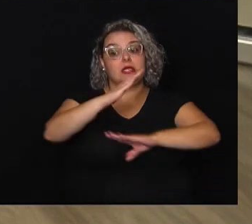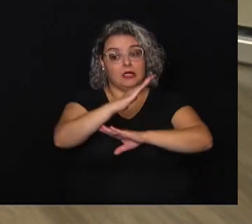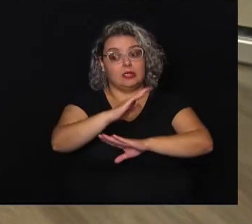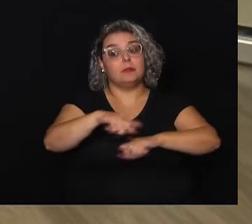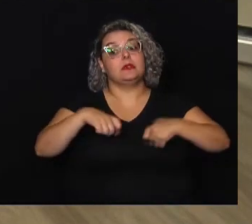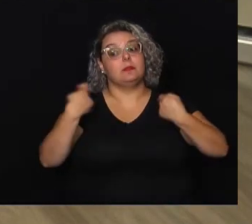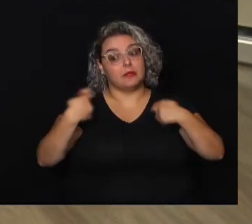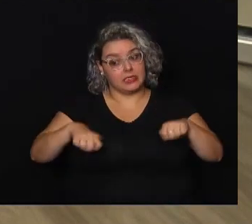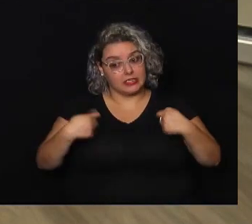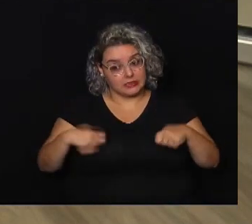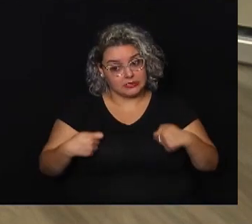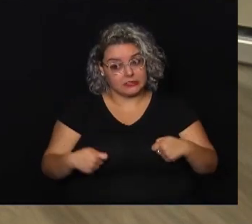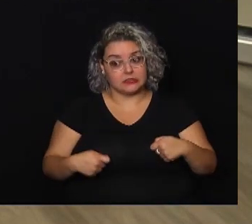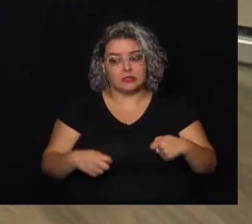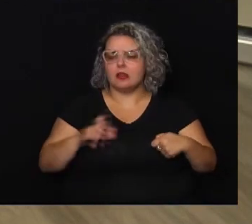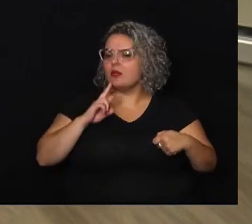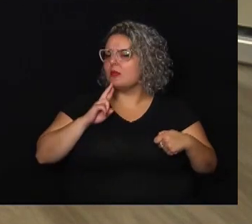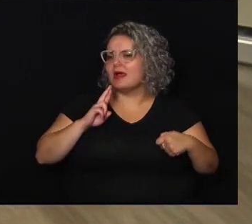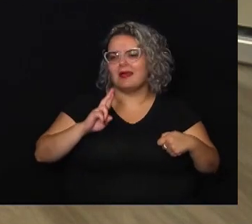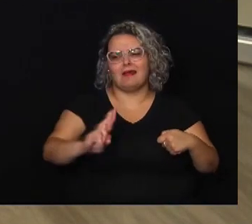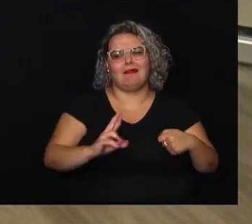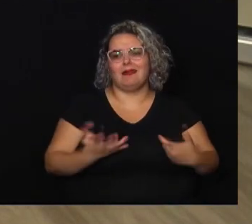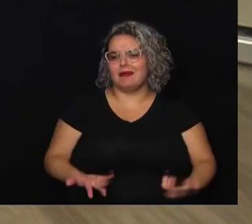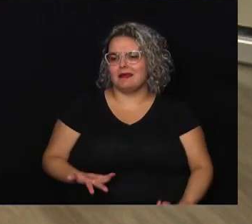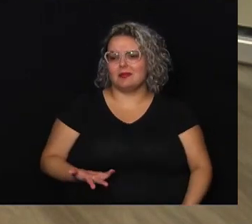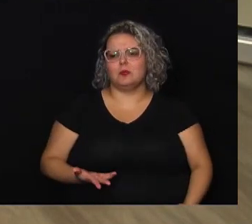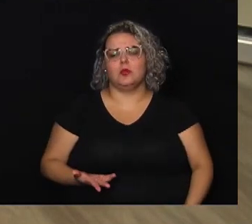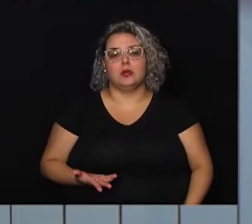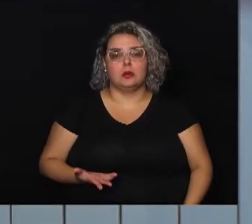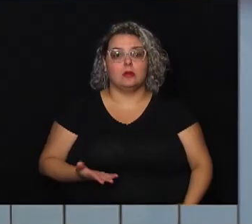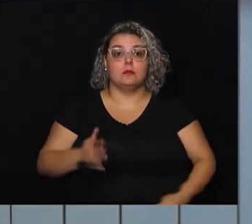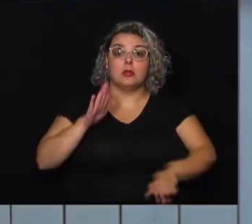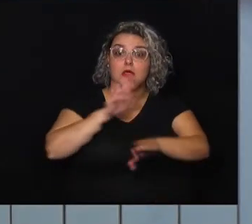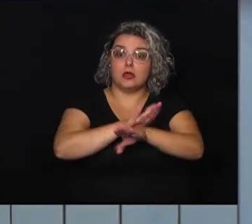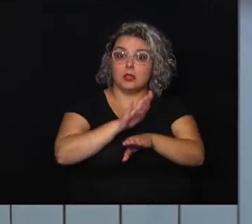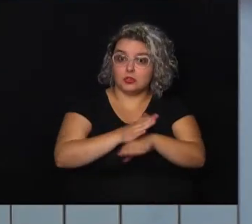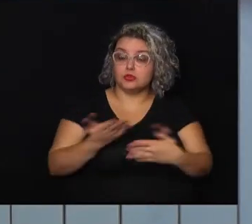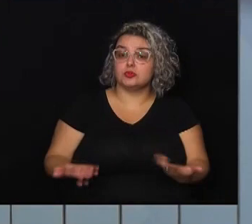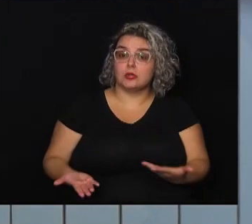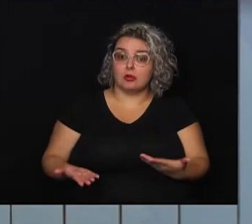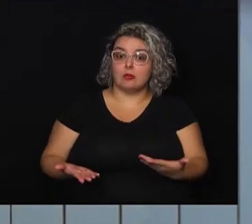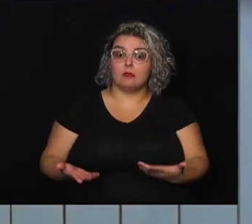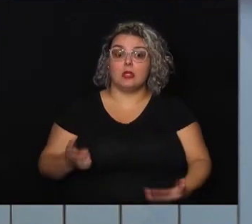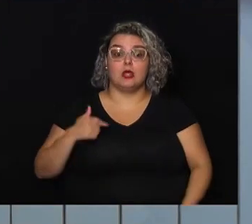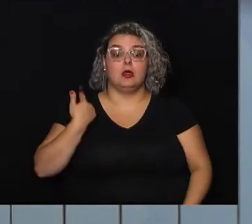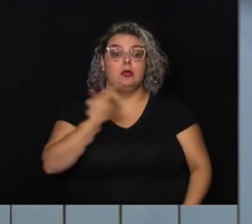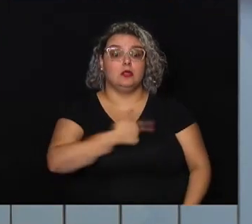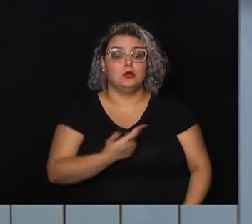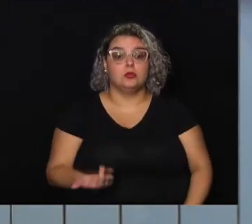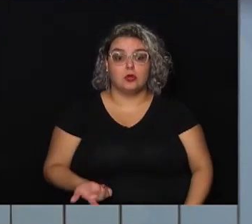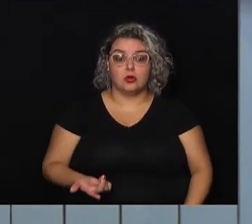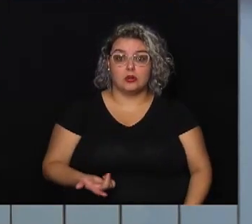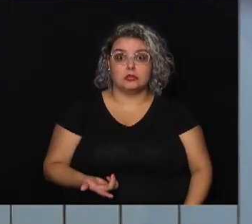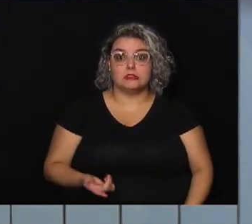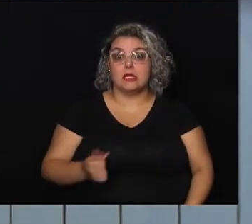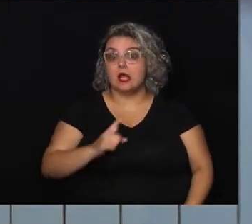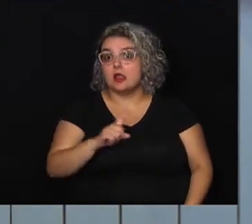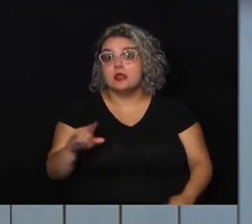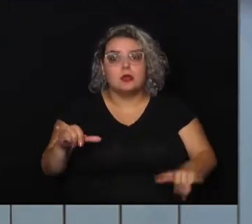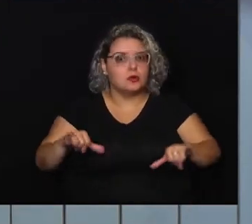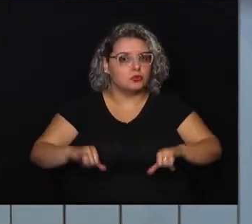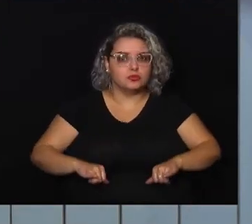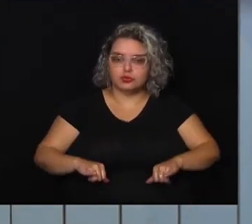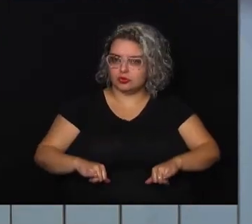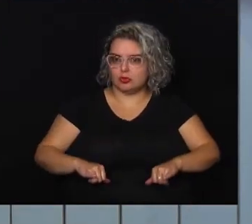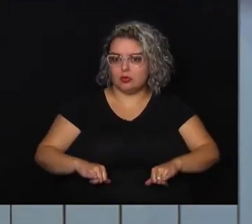obviamente, dar uma resposta também ou contribuir com sugestões para que a gente não sofra com